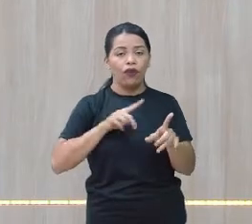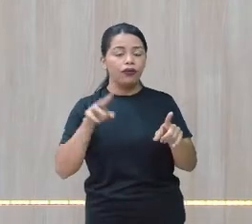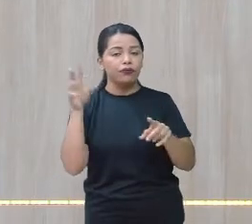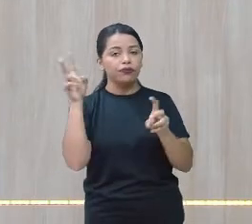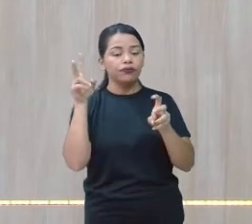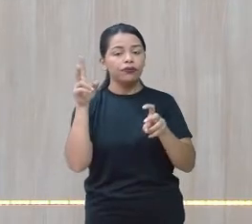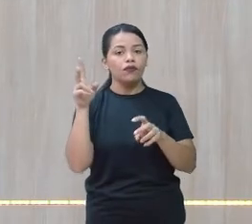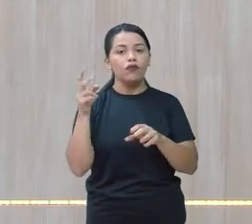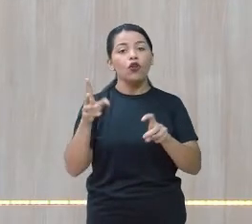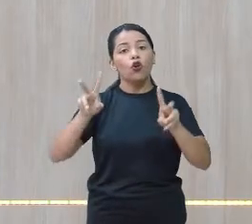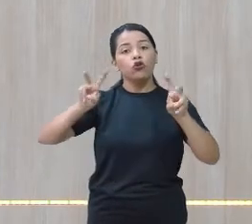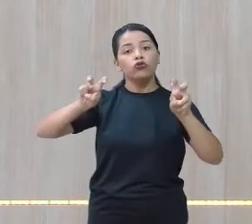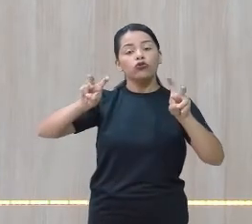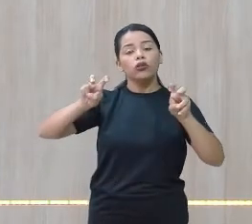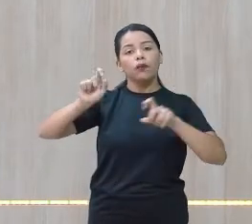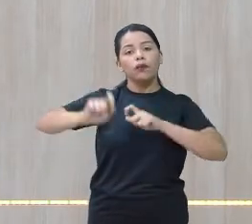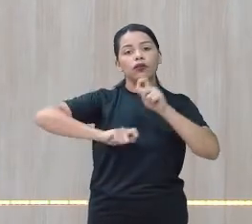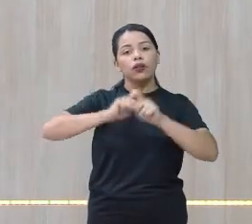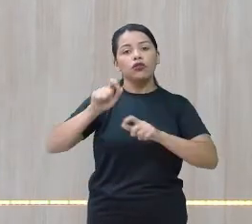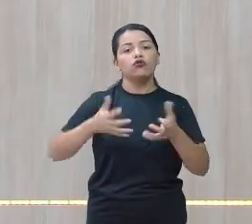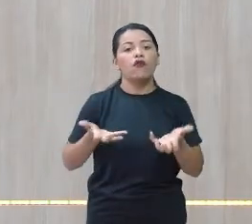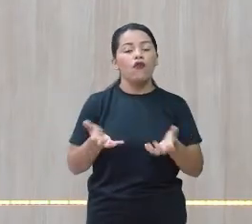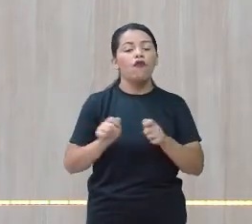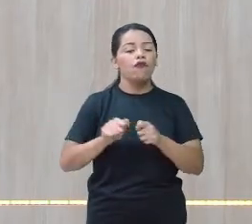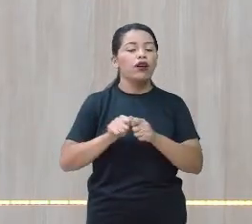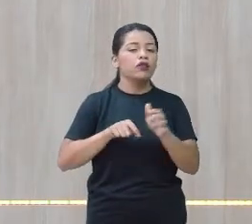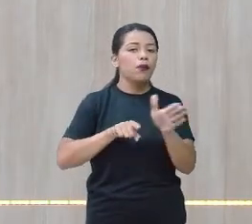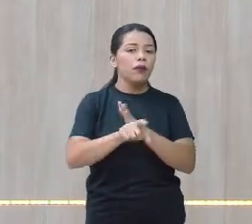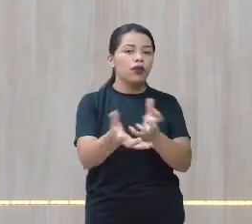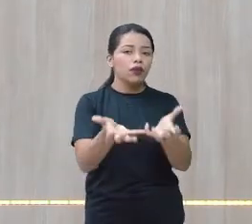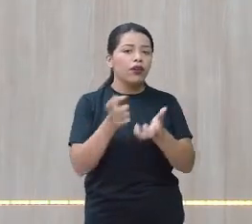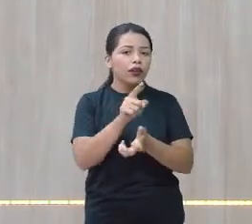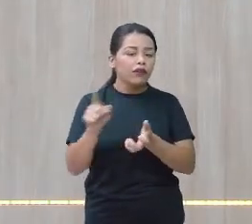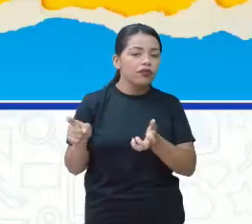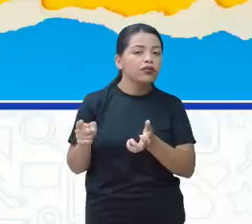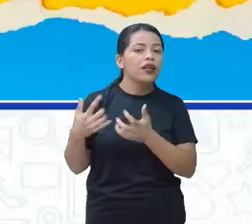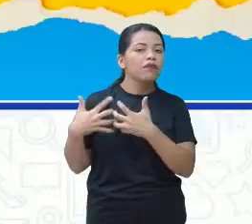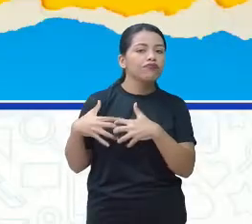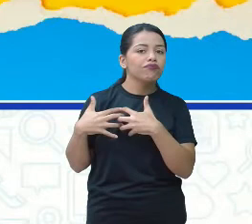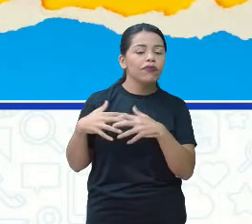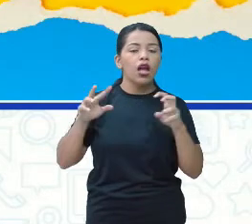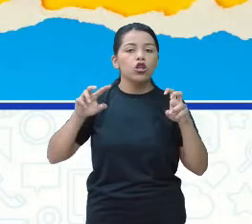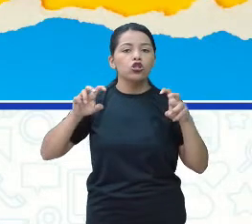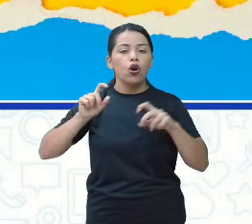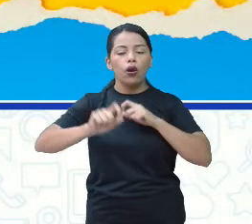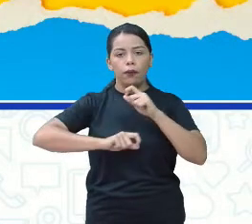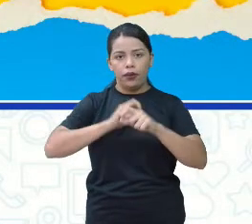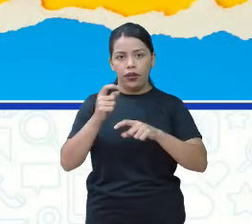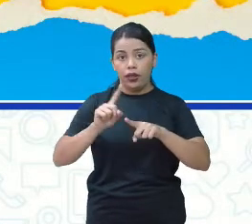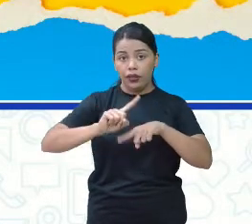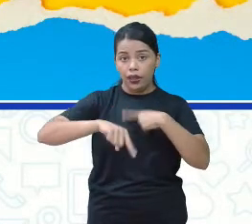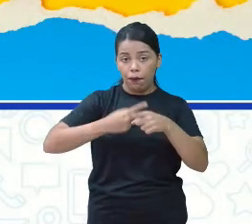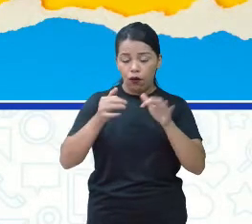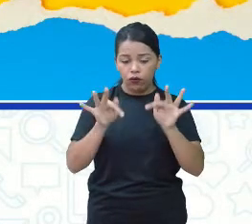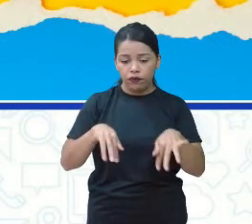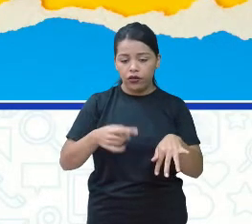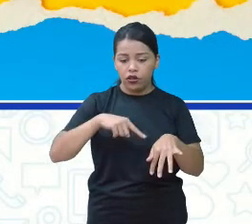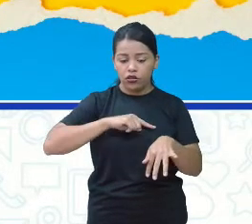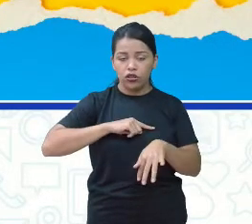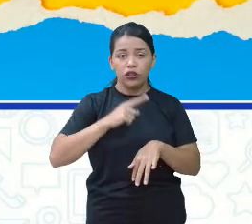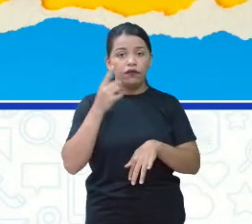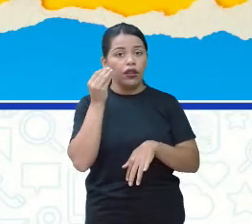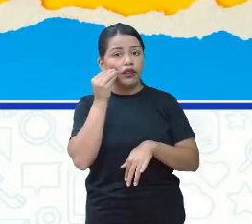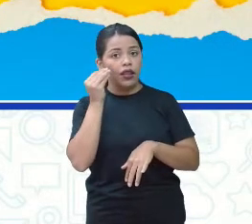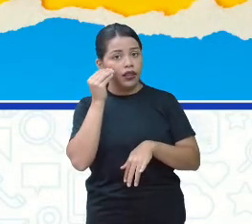também trouxe hoje um questionamento. Quero que vocês reflitam bem a respeito dessa pergunta e no final vamos ver se a gente consegue responder